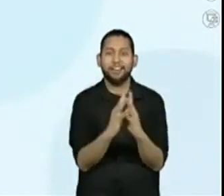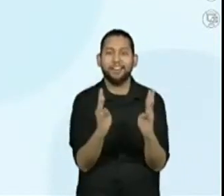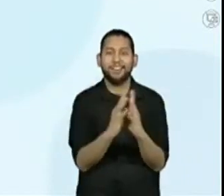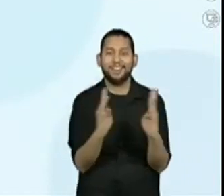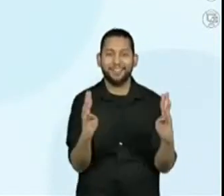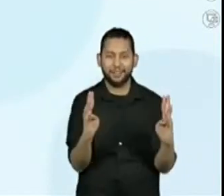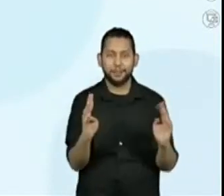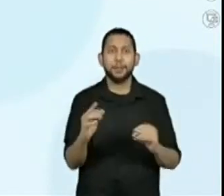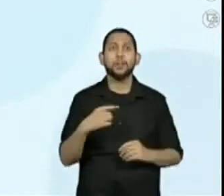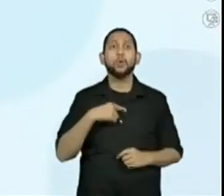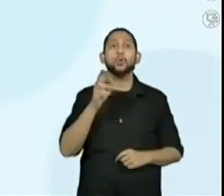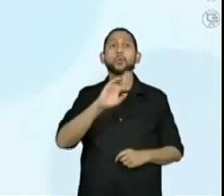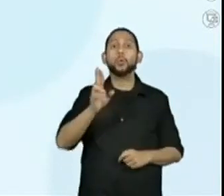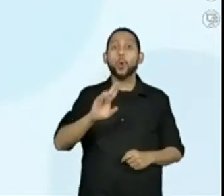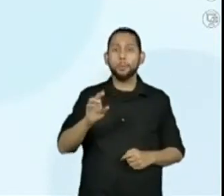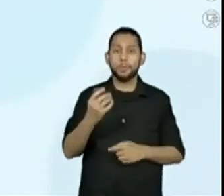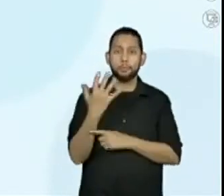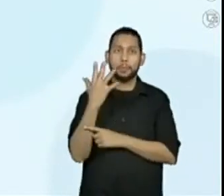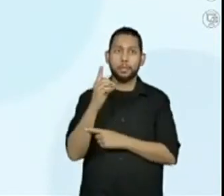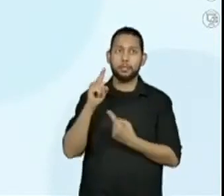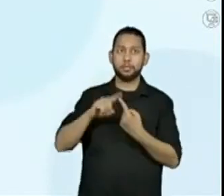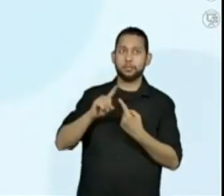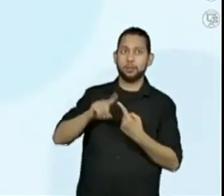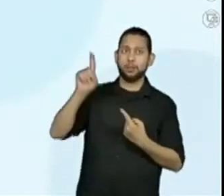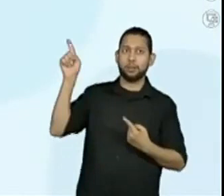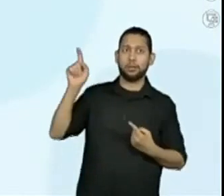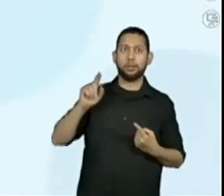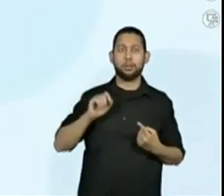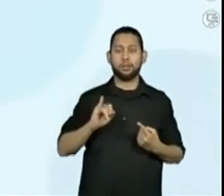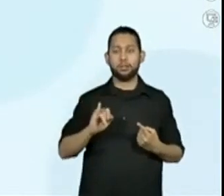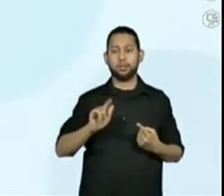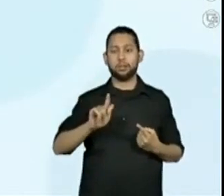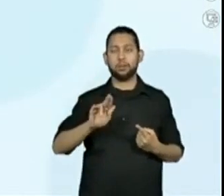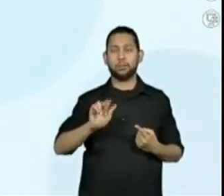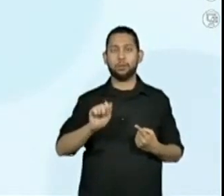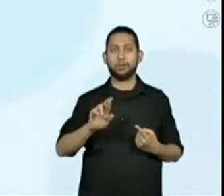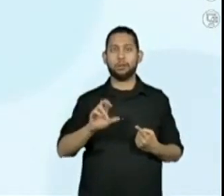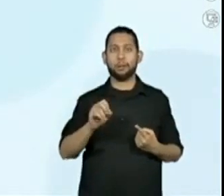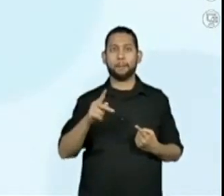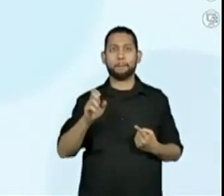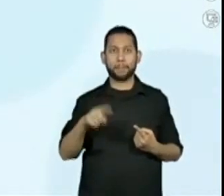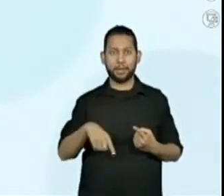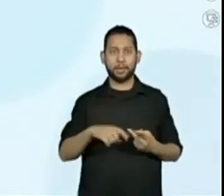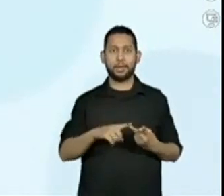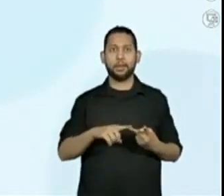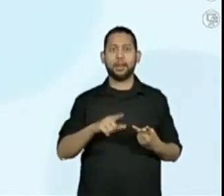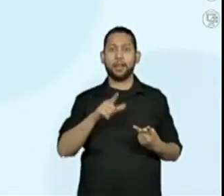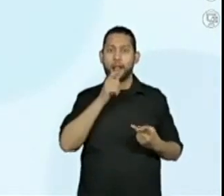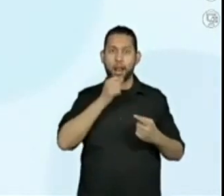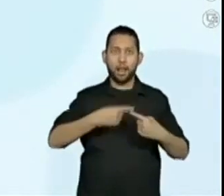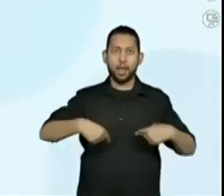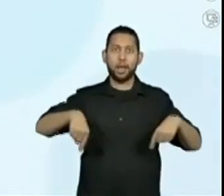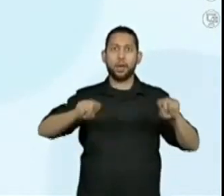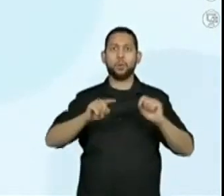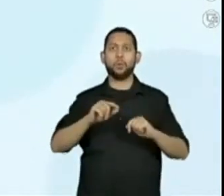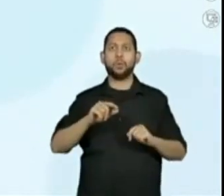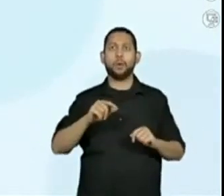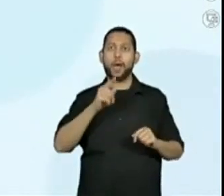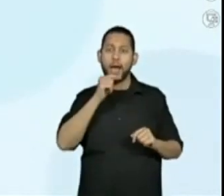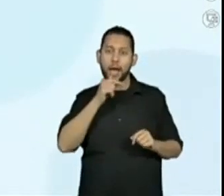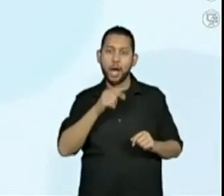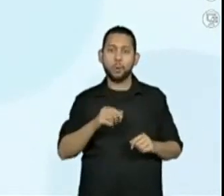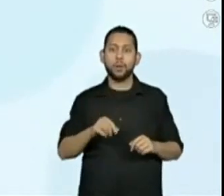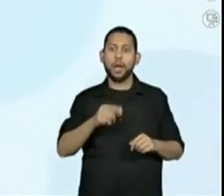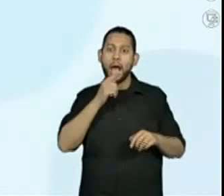d'água e represas. O nome mata ciliar vem do fato de serem tão importantes